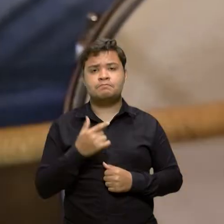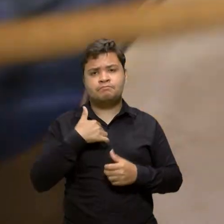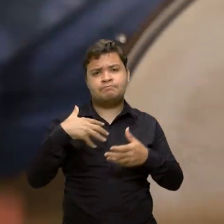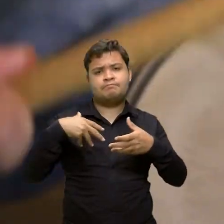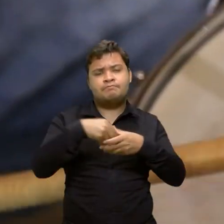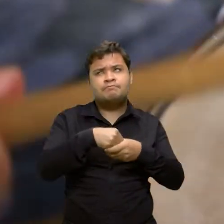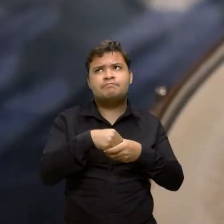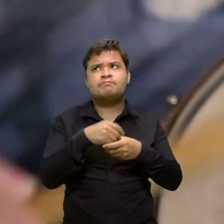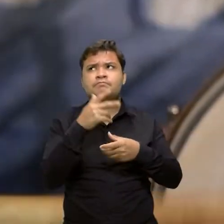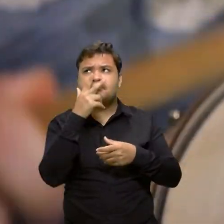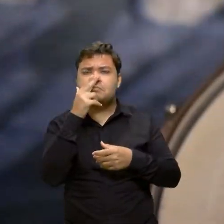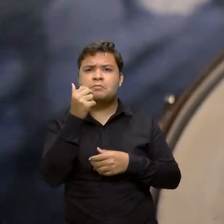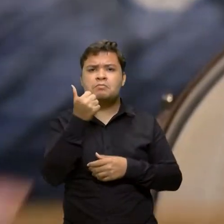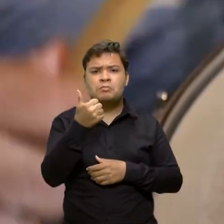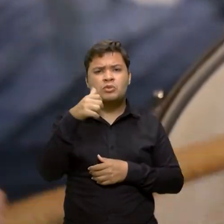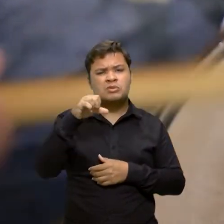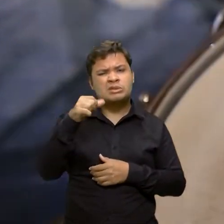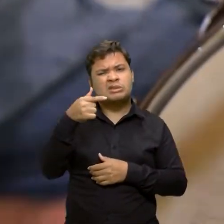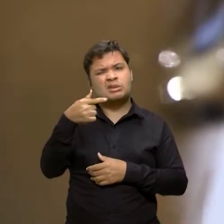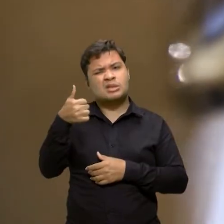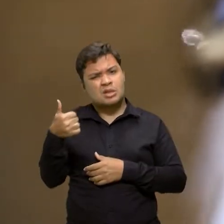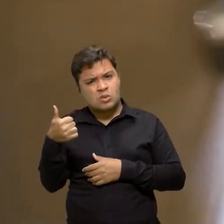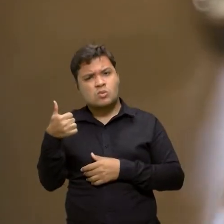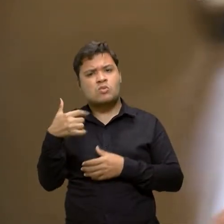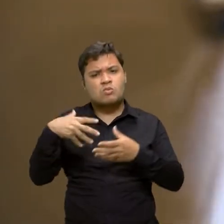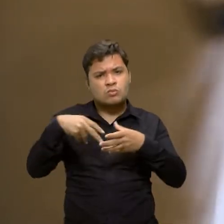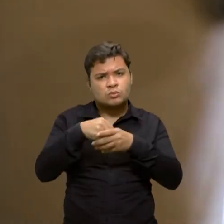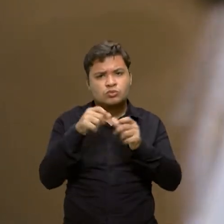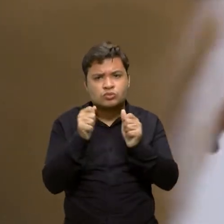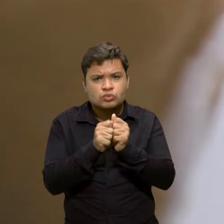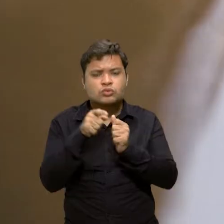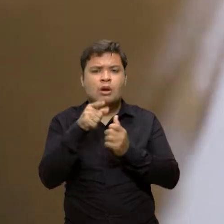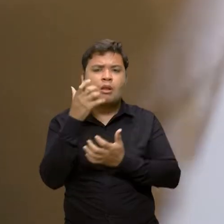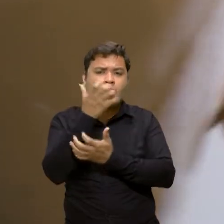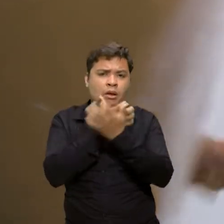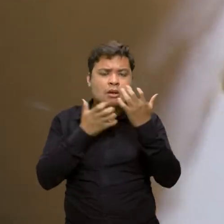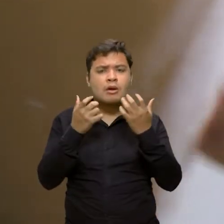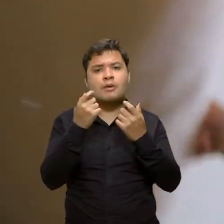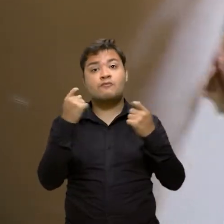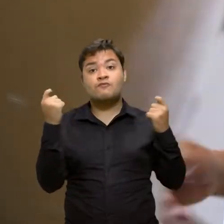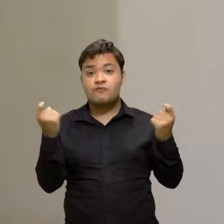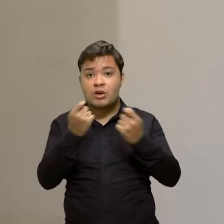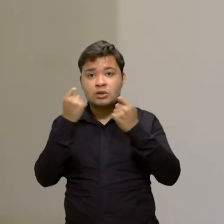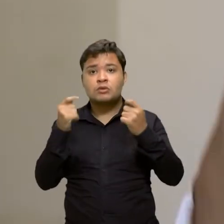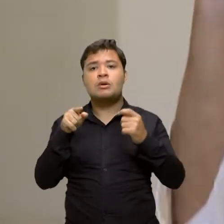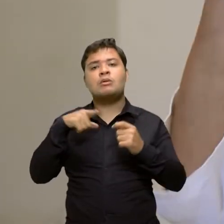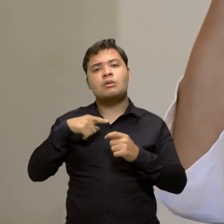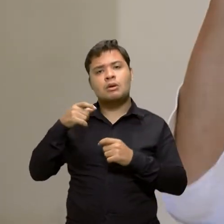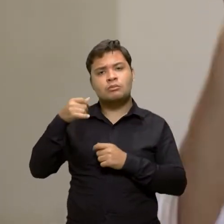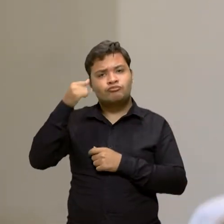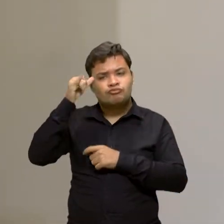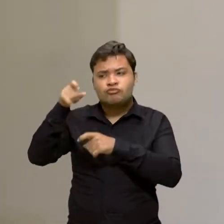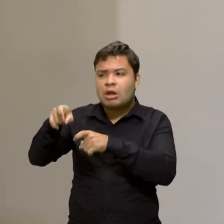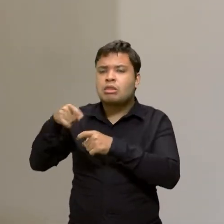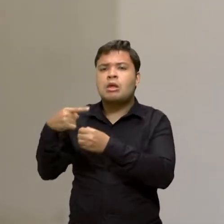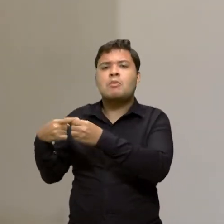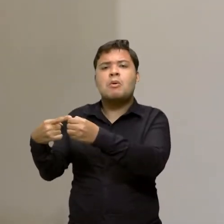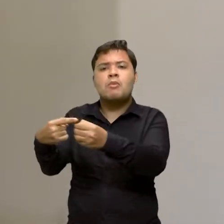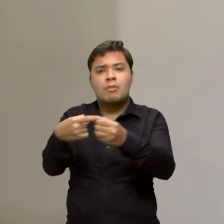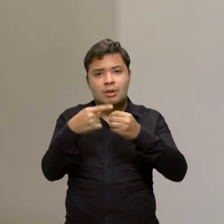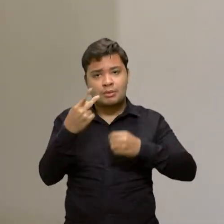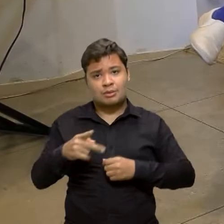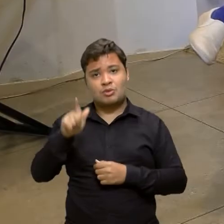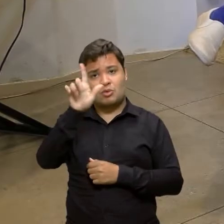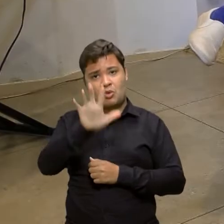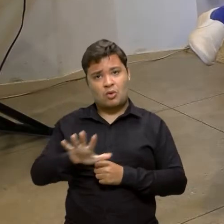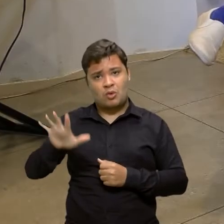em 1971, nos festivais que aconteciam pelos interiores dos municípios, né, do estado de